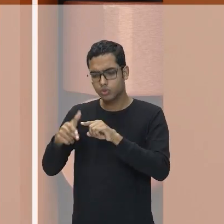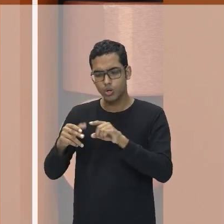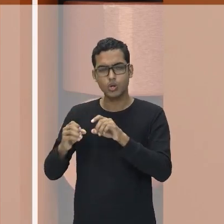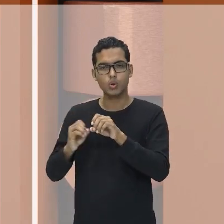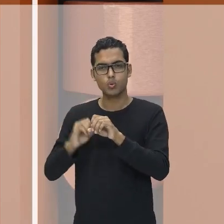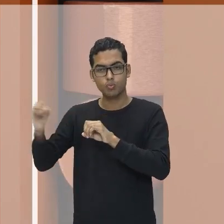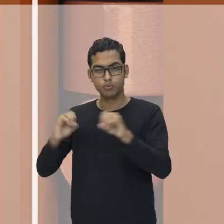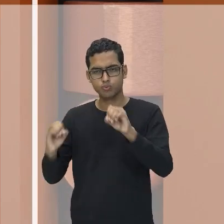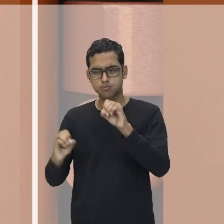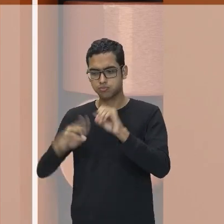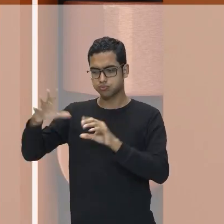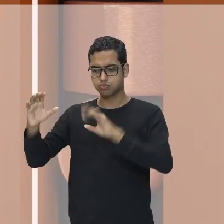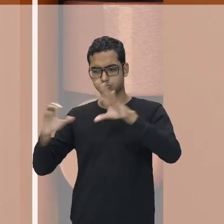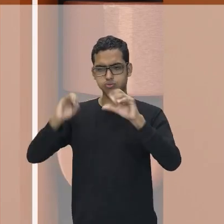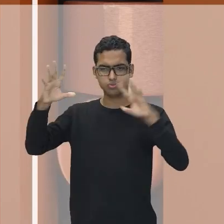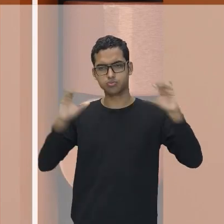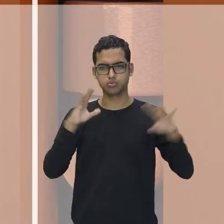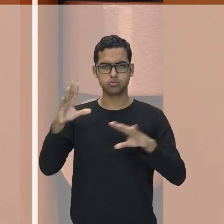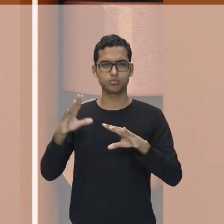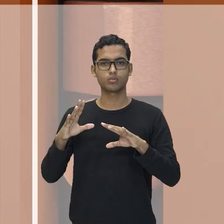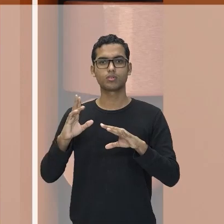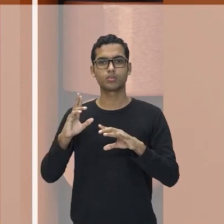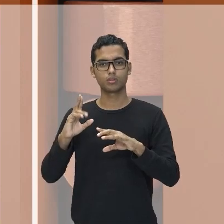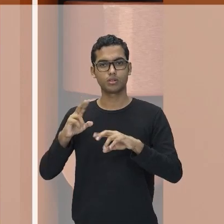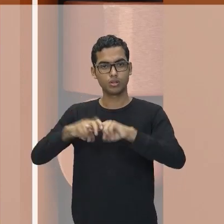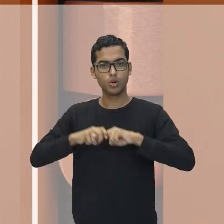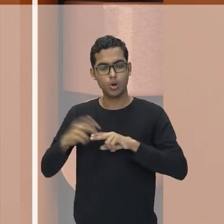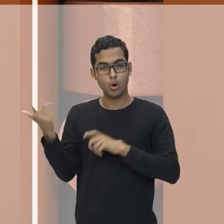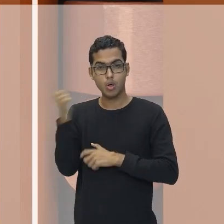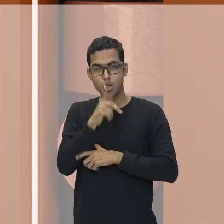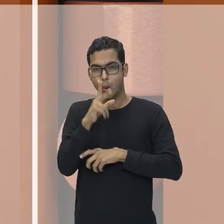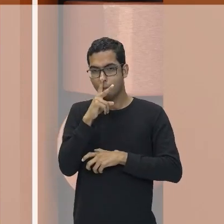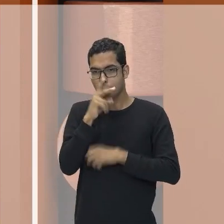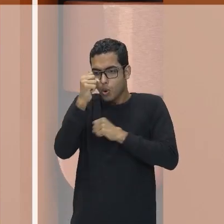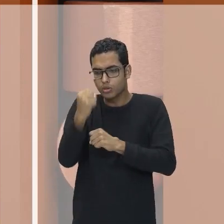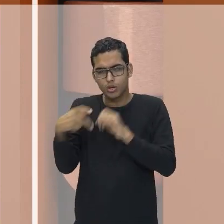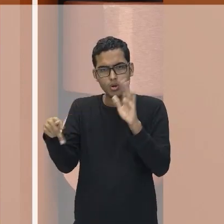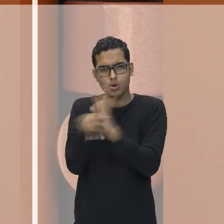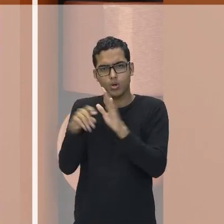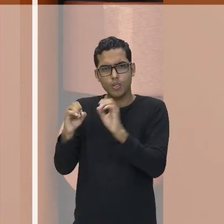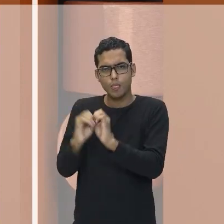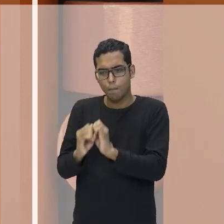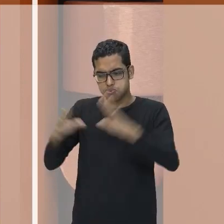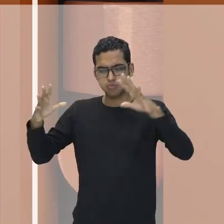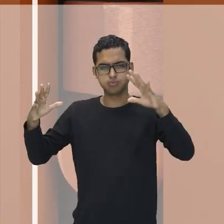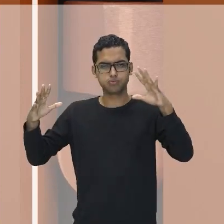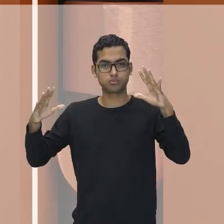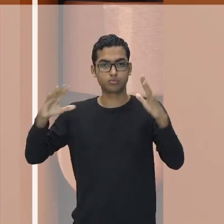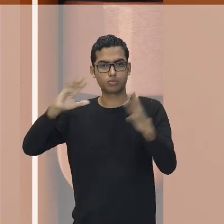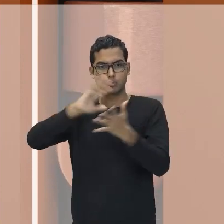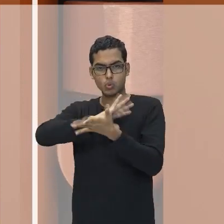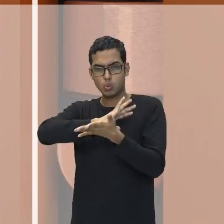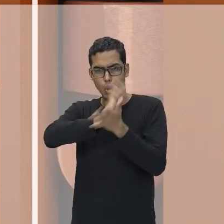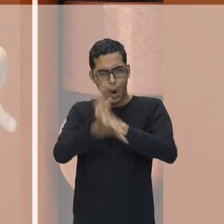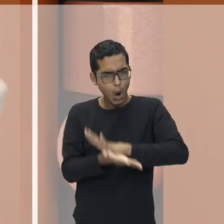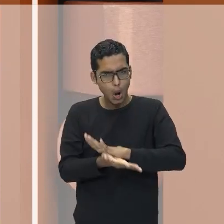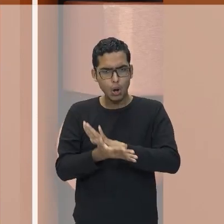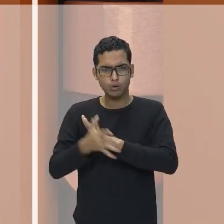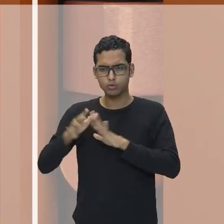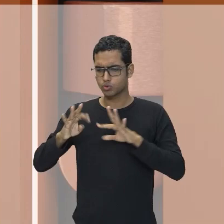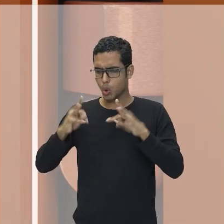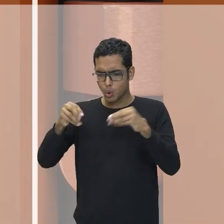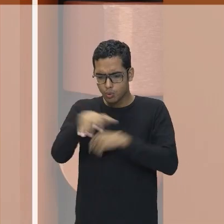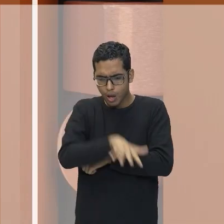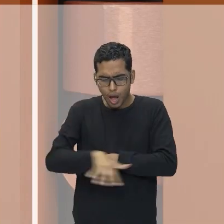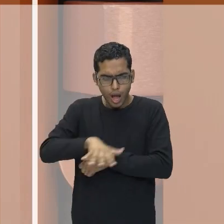explosões que em larga escala gera uma bomba poderosíssima, que além de destruir tudo que está ao redor,